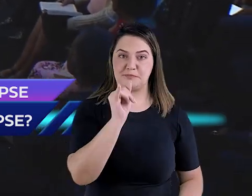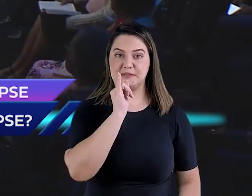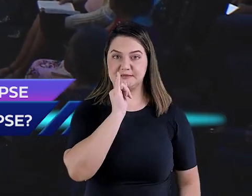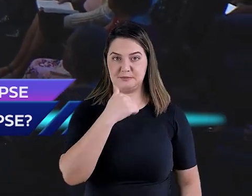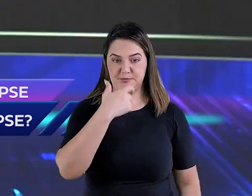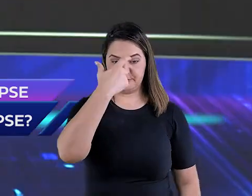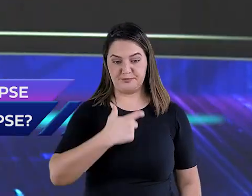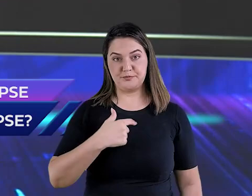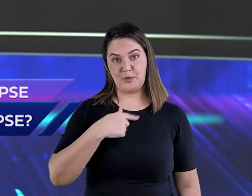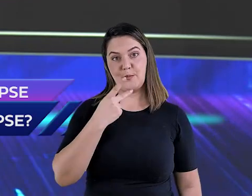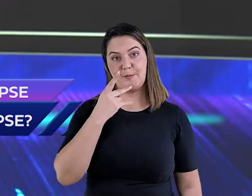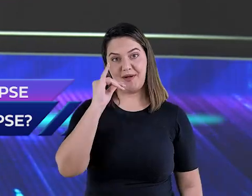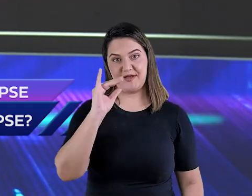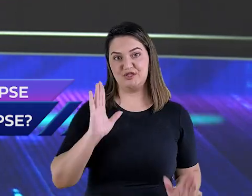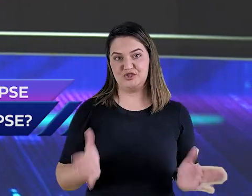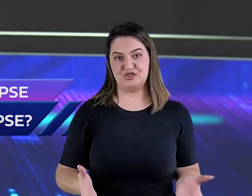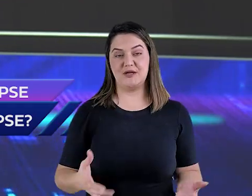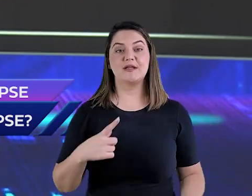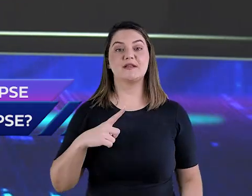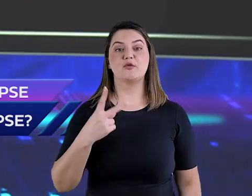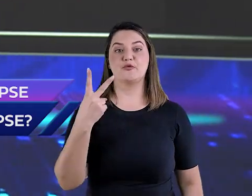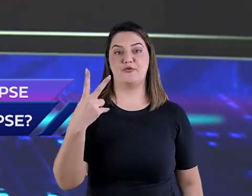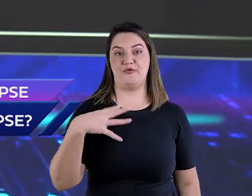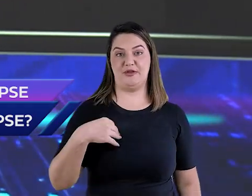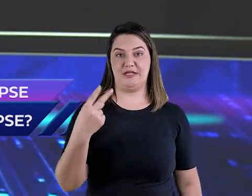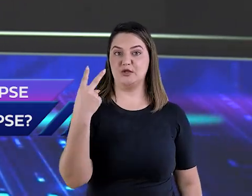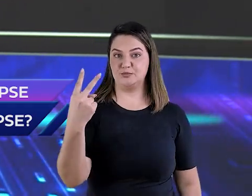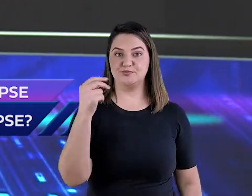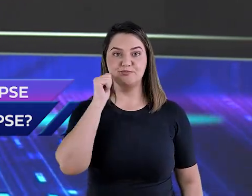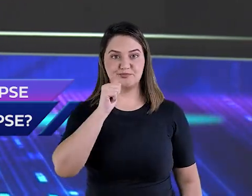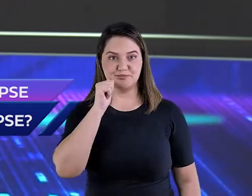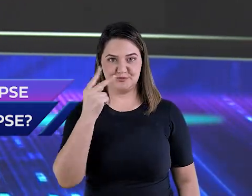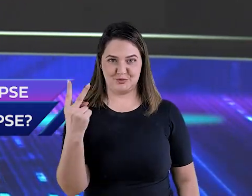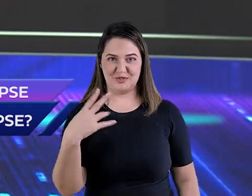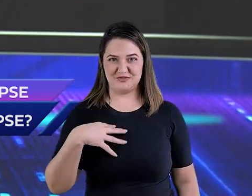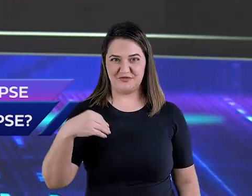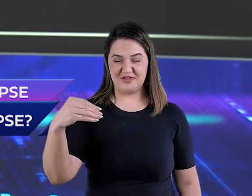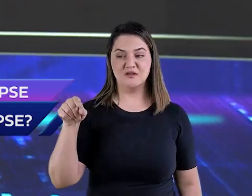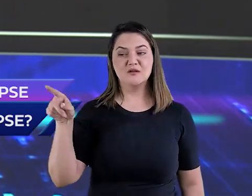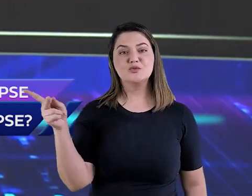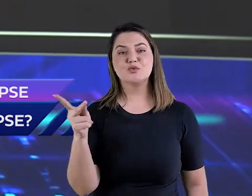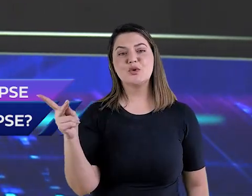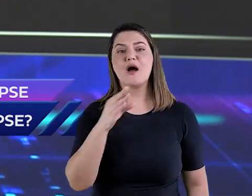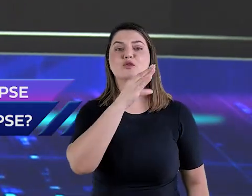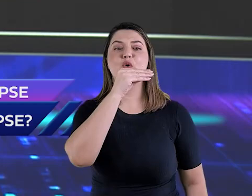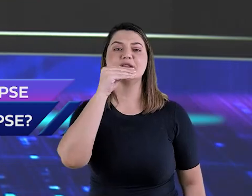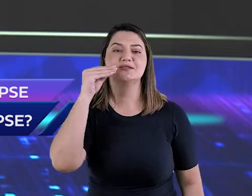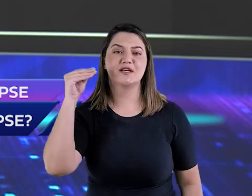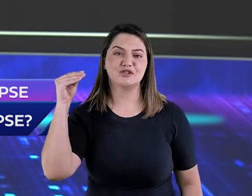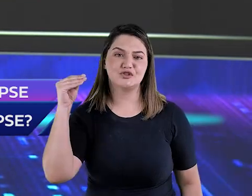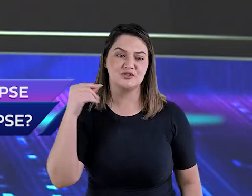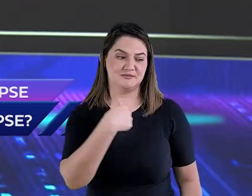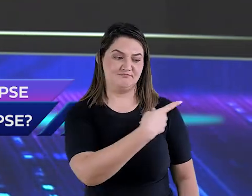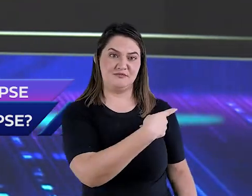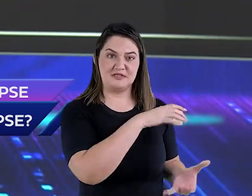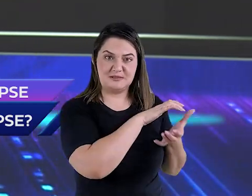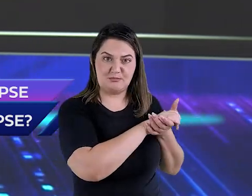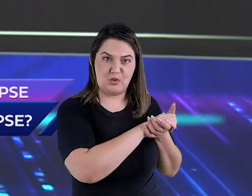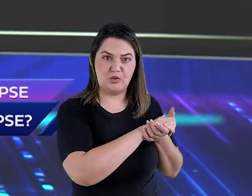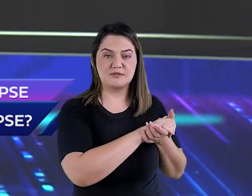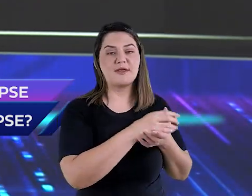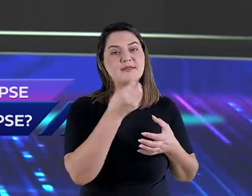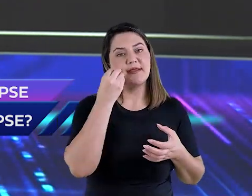são adolescentes e ainda estou no processo de ensinar, de acompanhar. Eu e minha